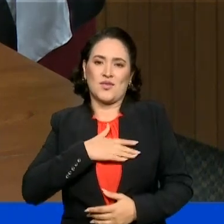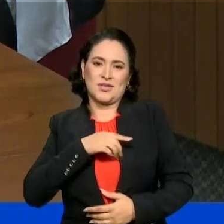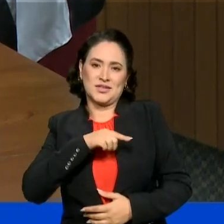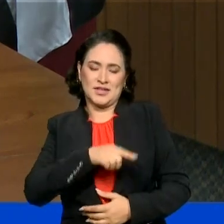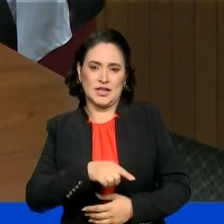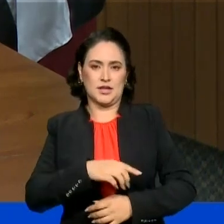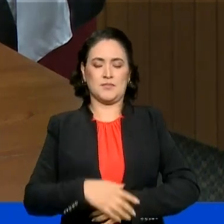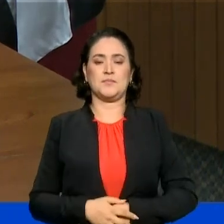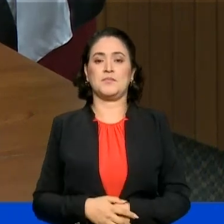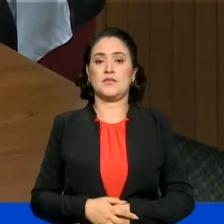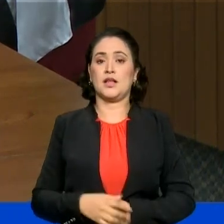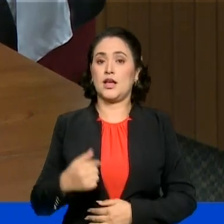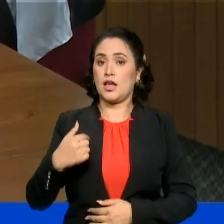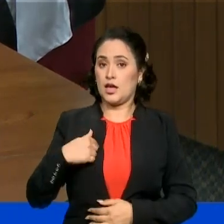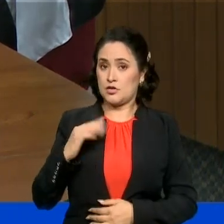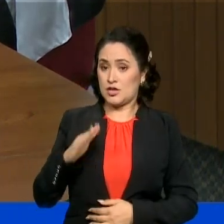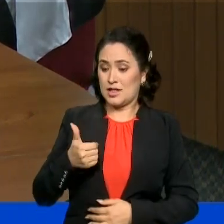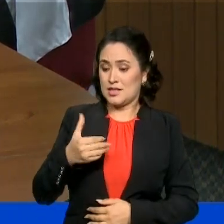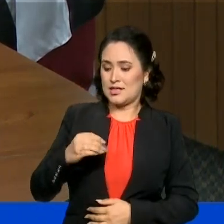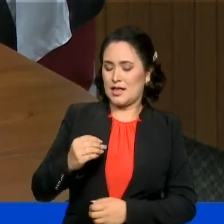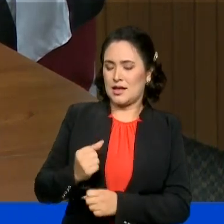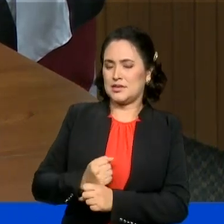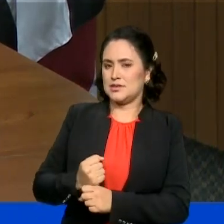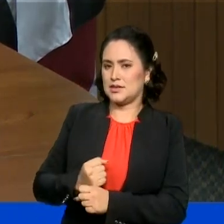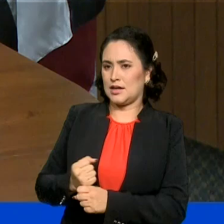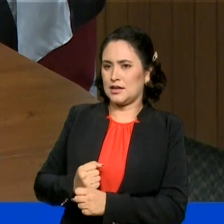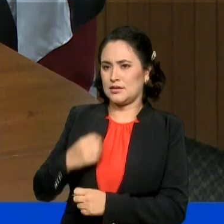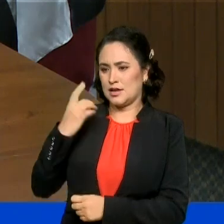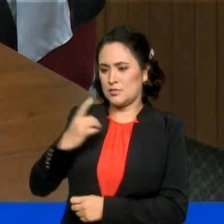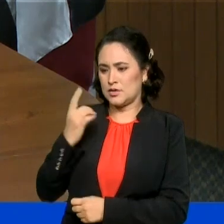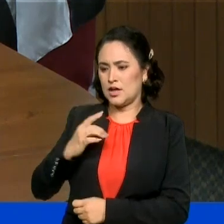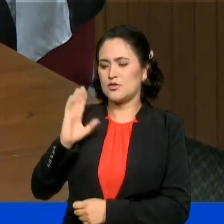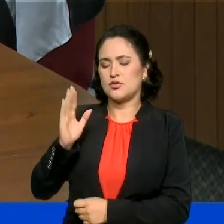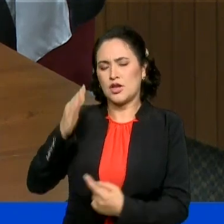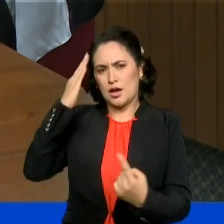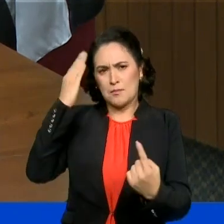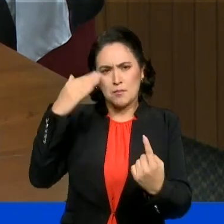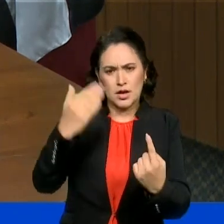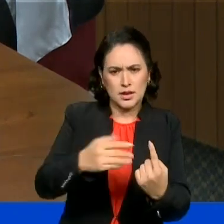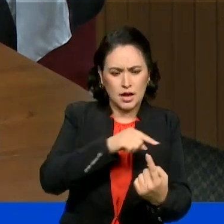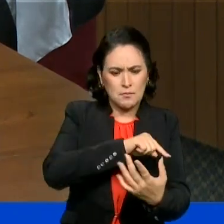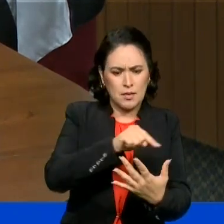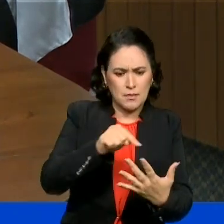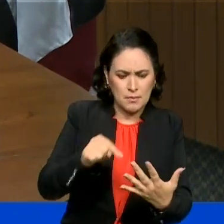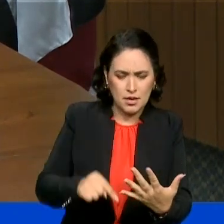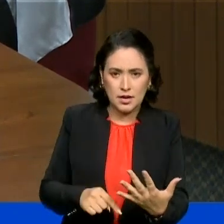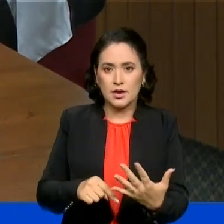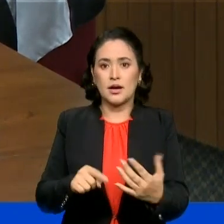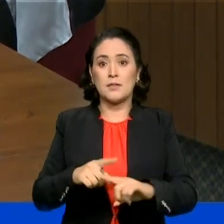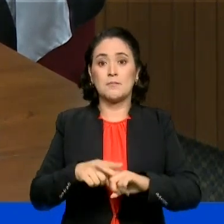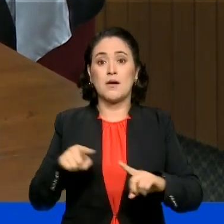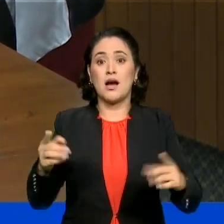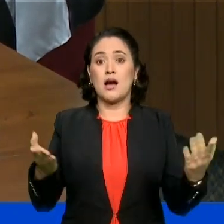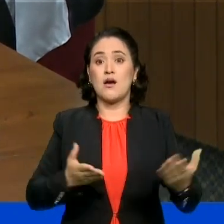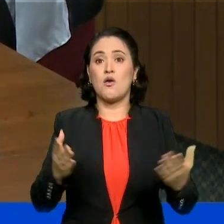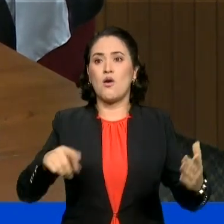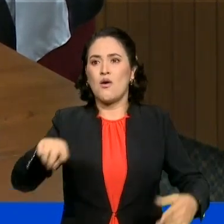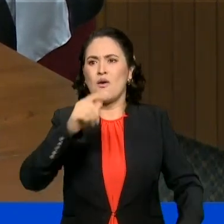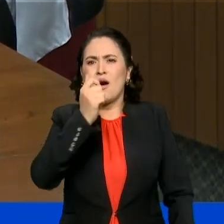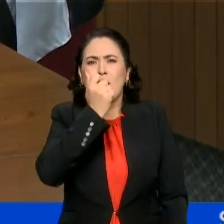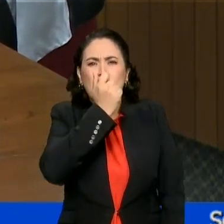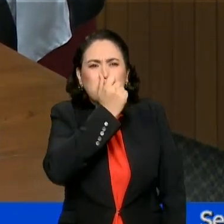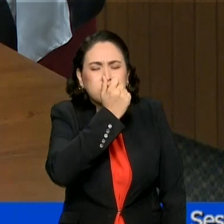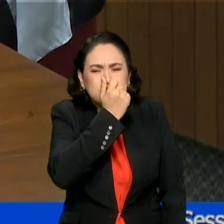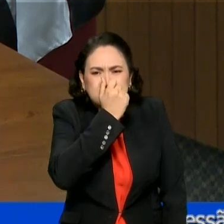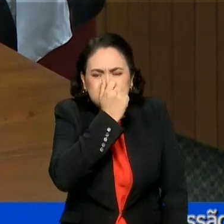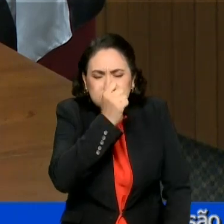meus 10 anos como deputado, várias homenagens. Mas nenhuma delas, Aparício, teve um plenário tão lotado aqui e representativo. Então, isso é